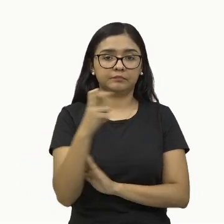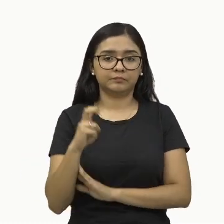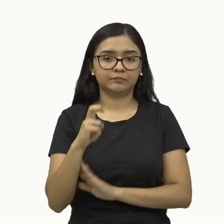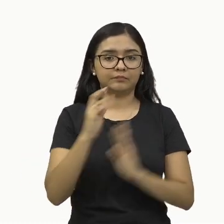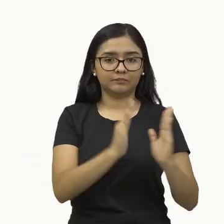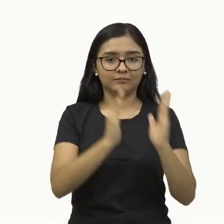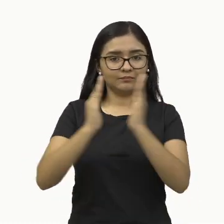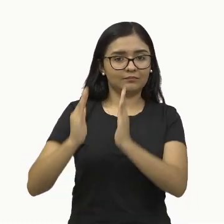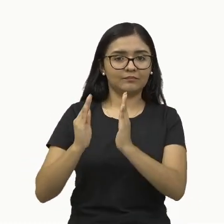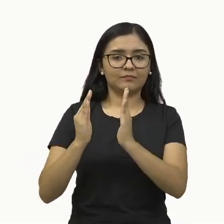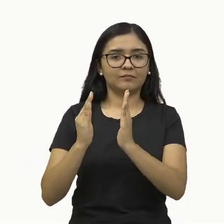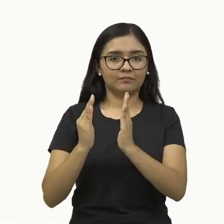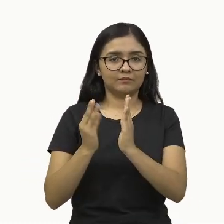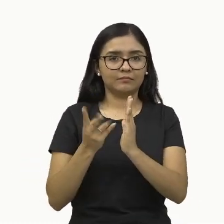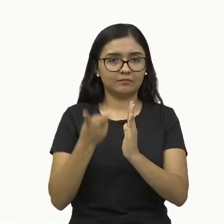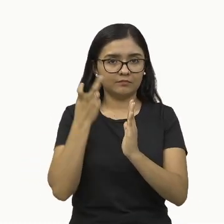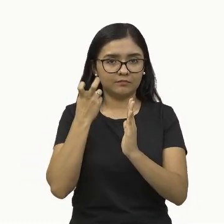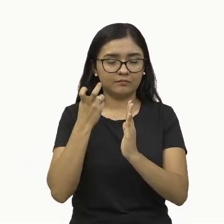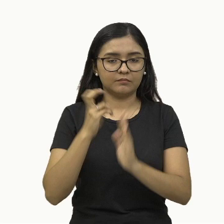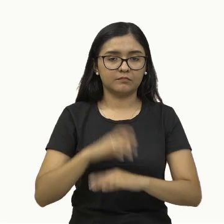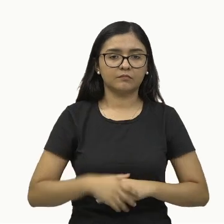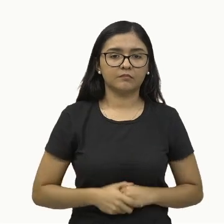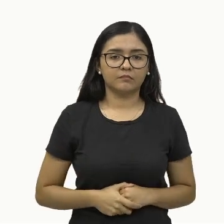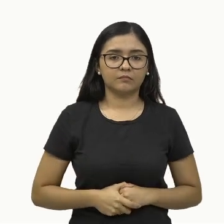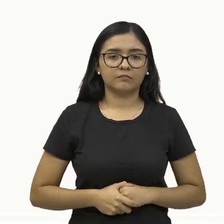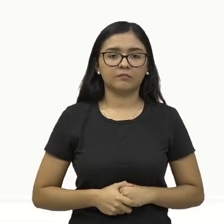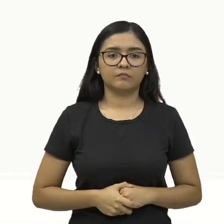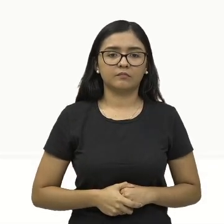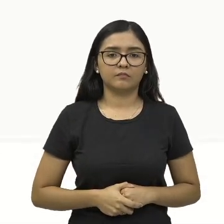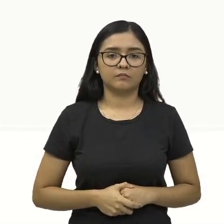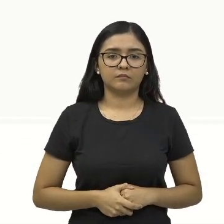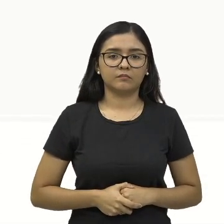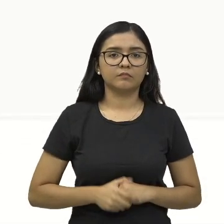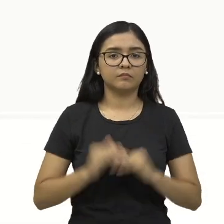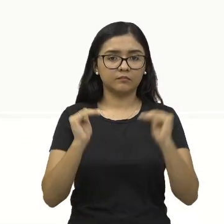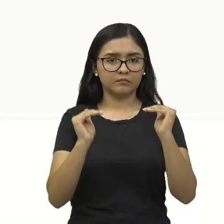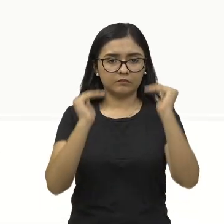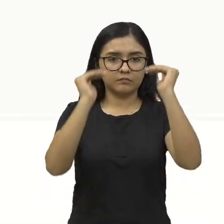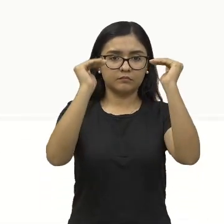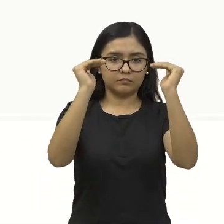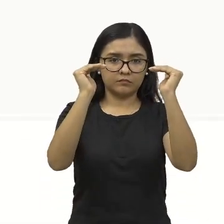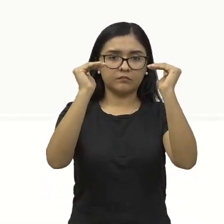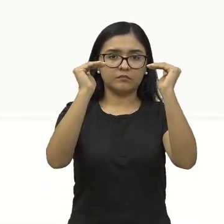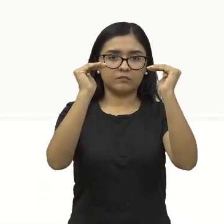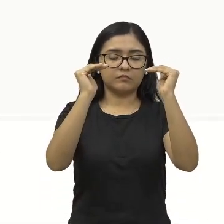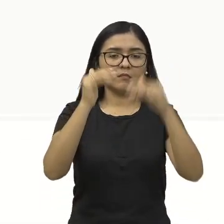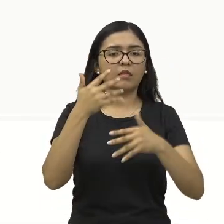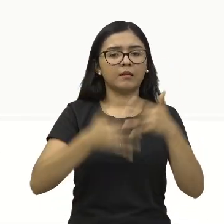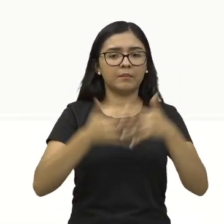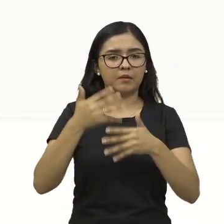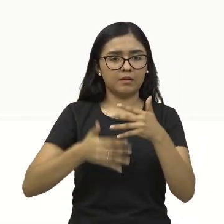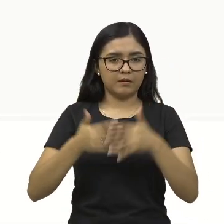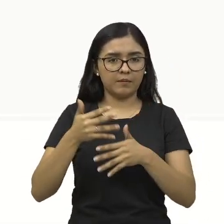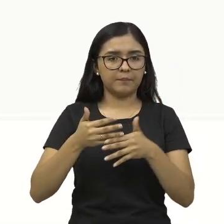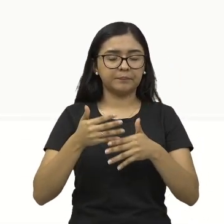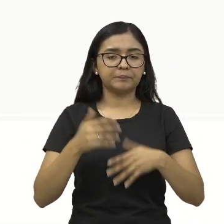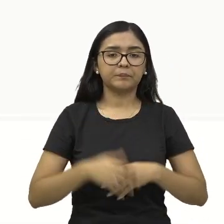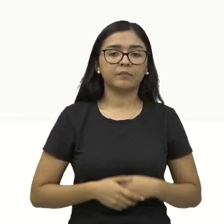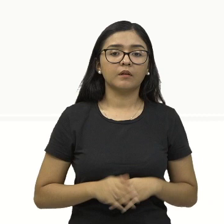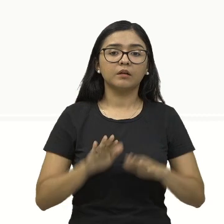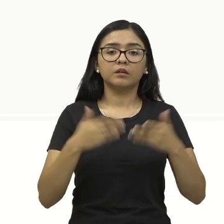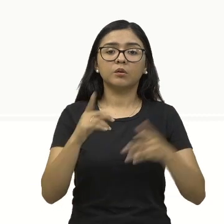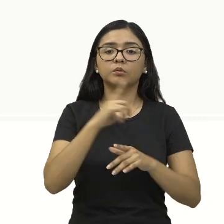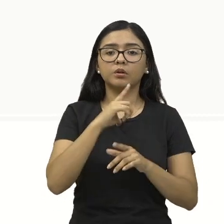15. Tudo bem? Subir um pouquinho aqui para não atrapalhar a transmissão de libras, tá? Nós temos